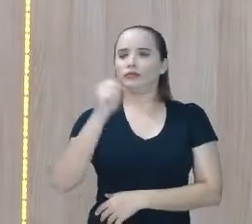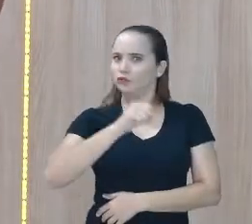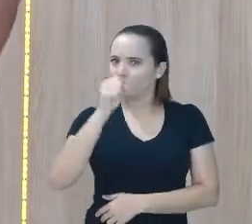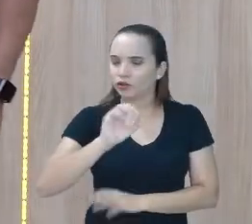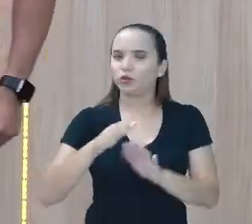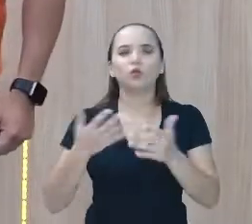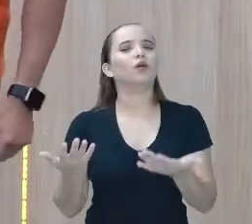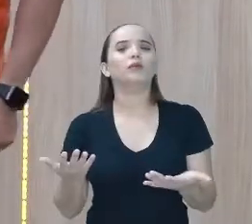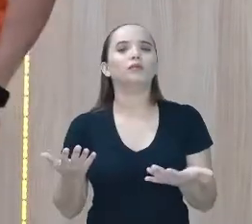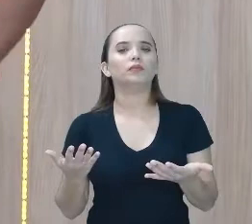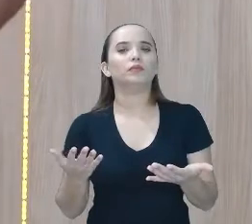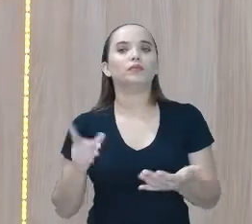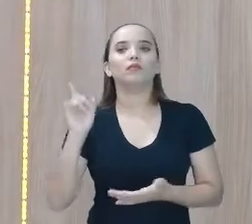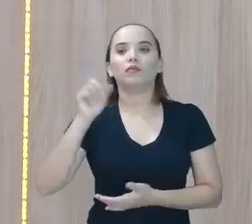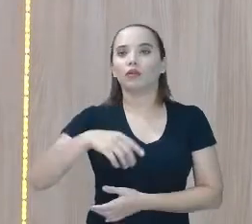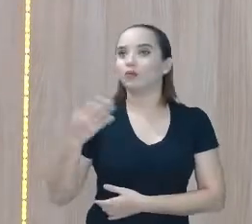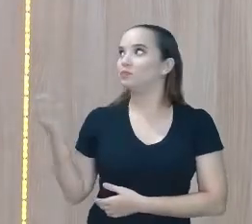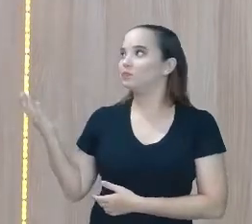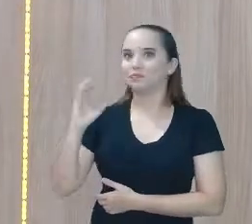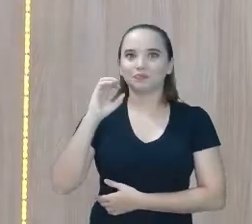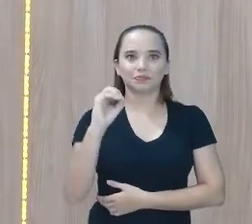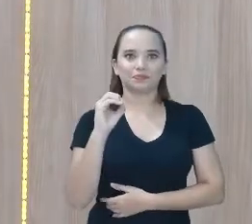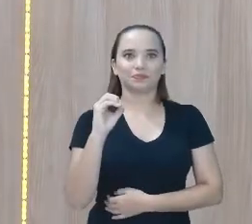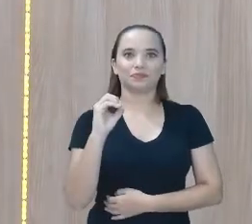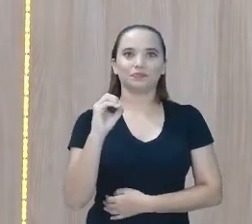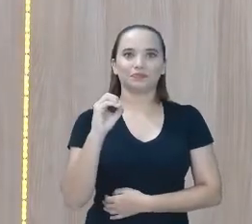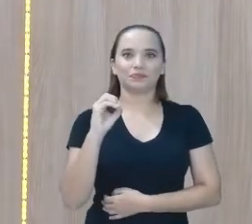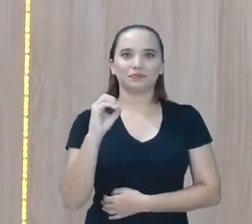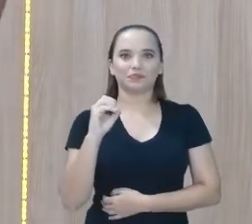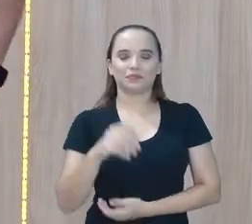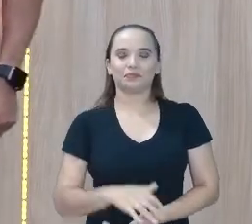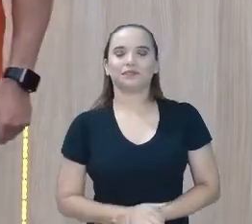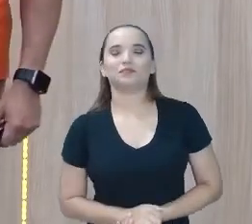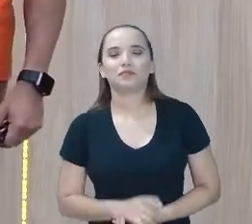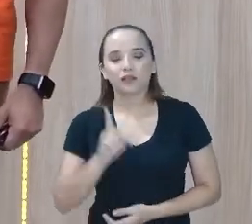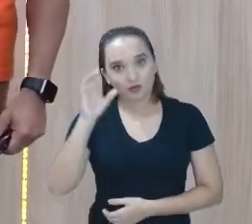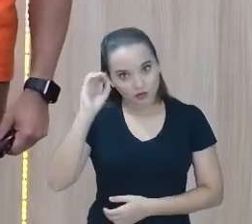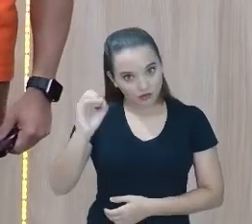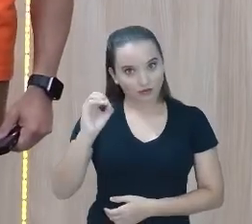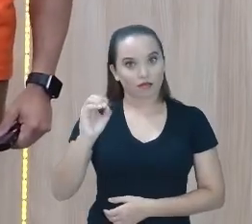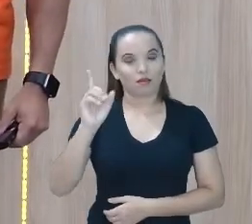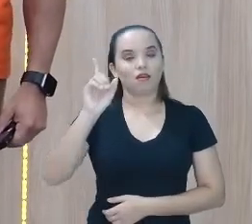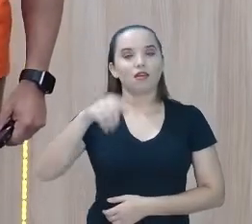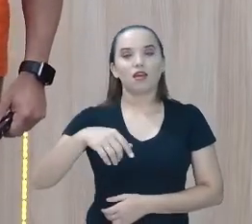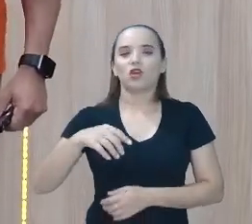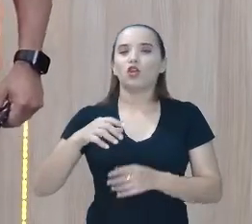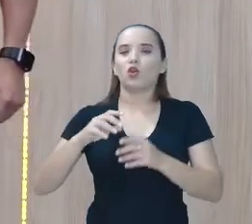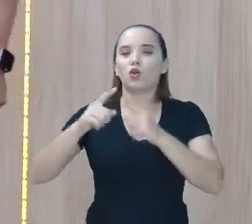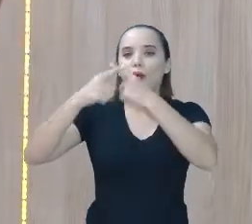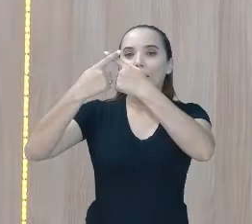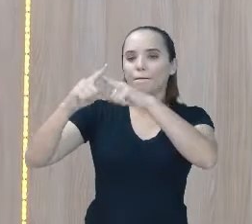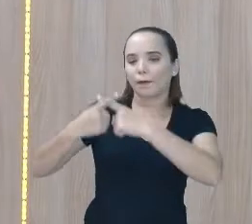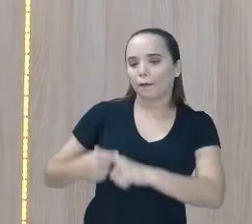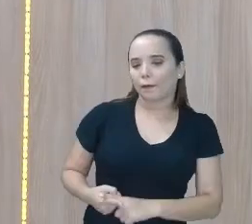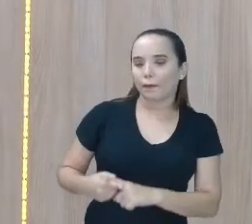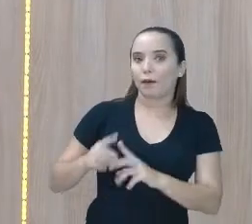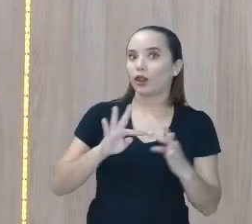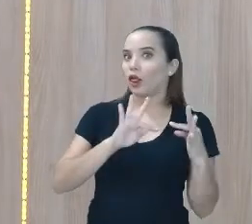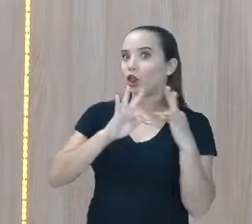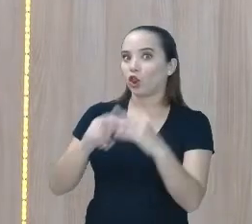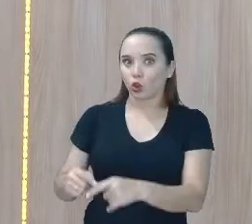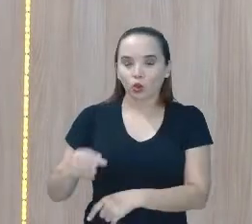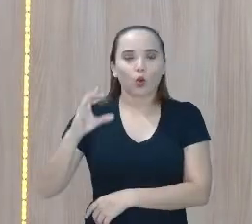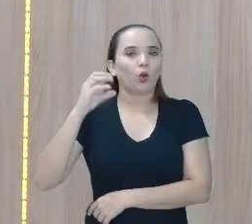existe. Que número é esse? É o 0. O 0, ele é múltiplo de todos os números.